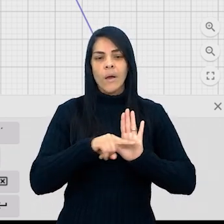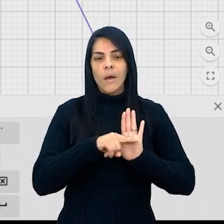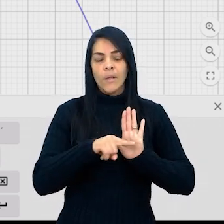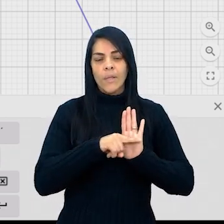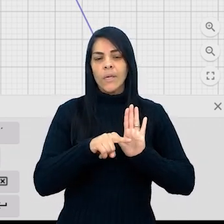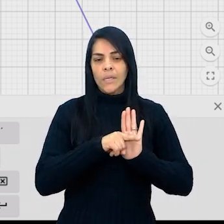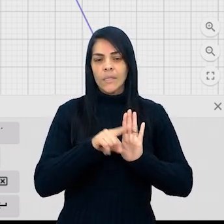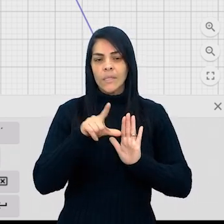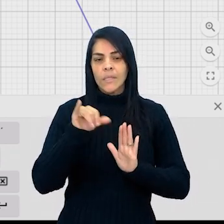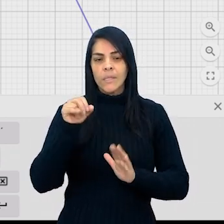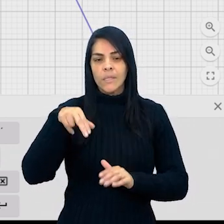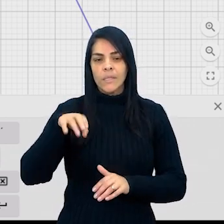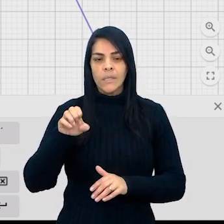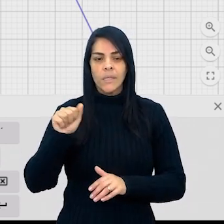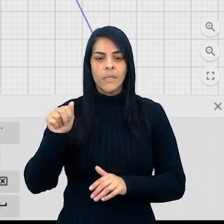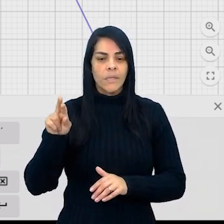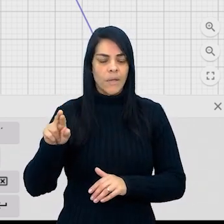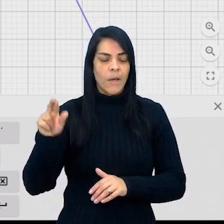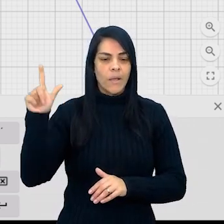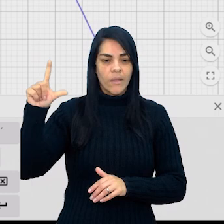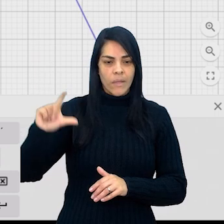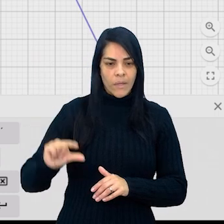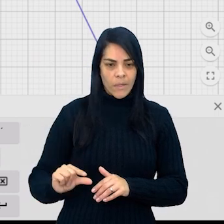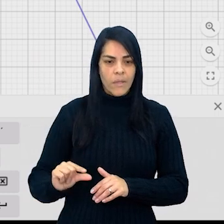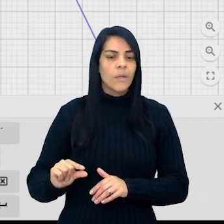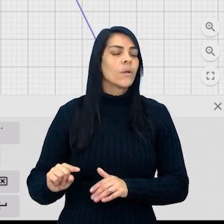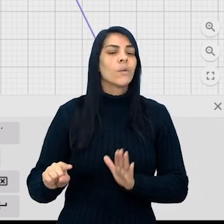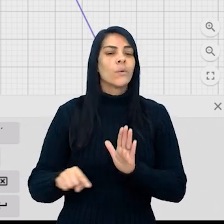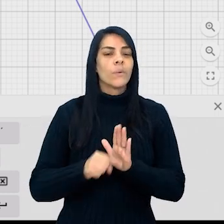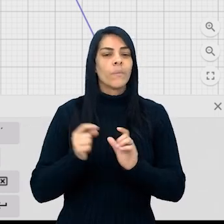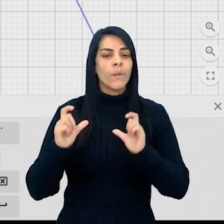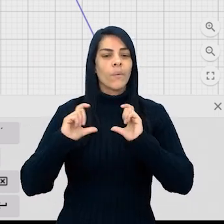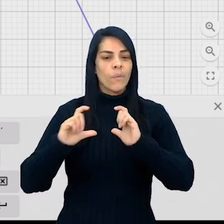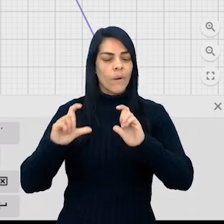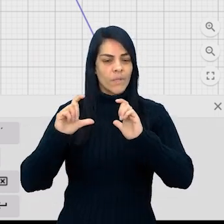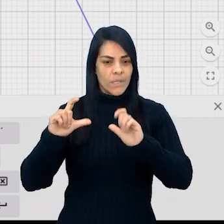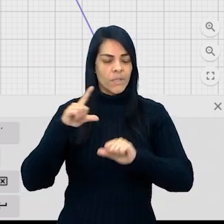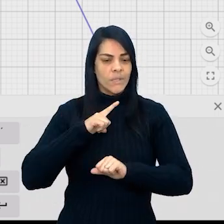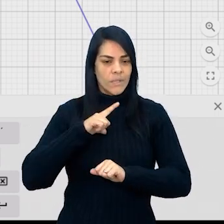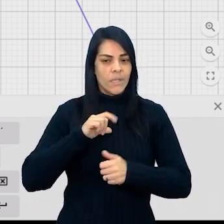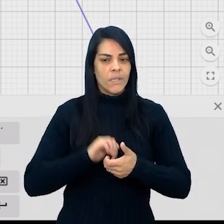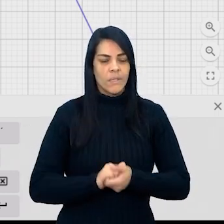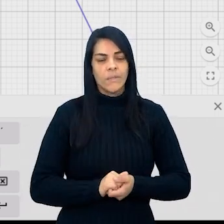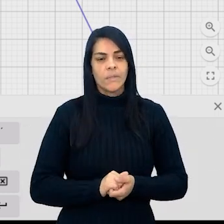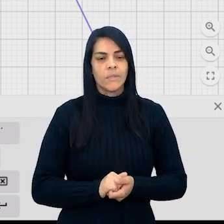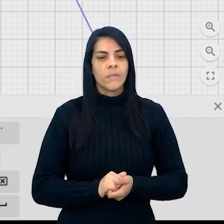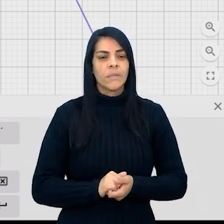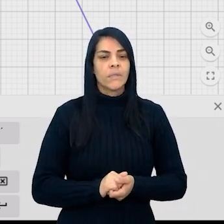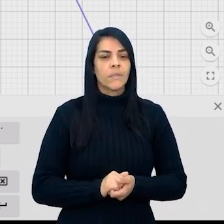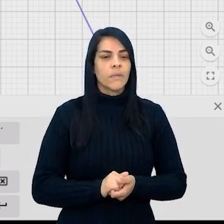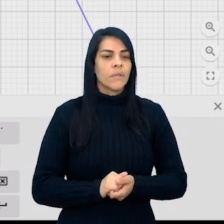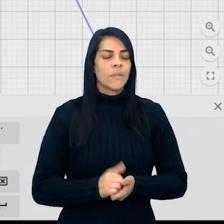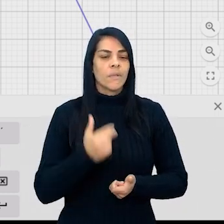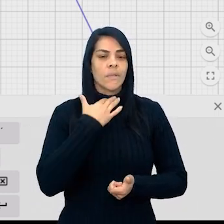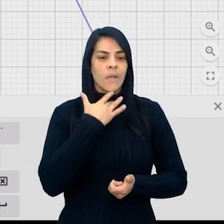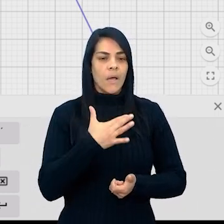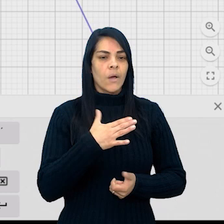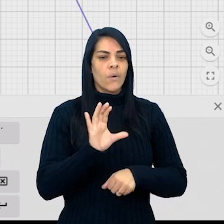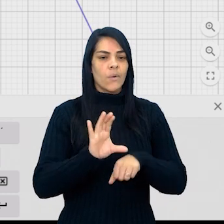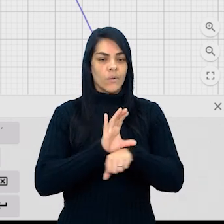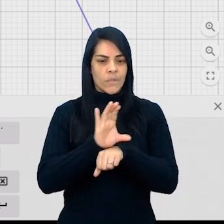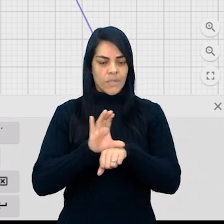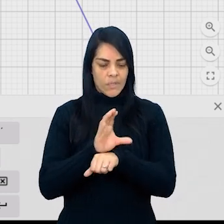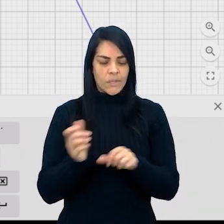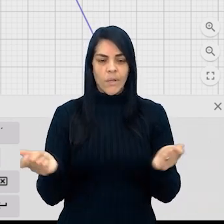né, decrescente, foi para o primeiro quadrante. Então a função linear aí na cor cinza, né? A gente pode mudar as